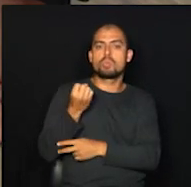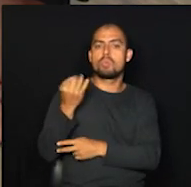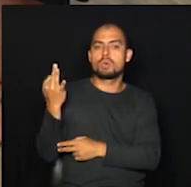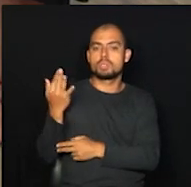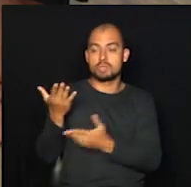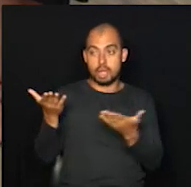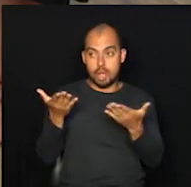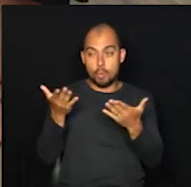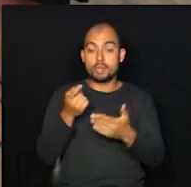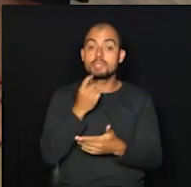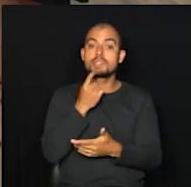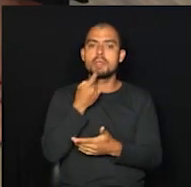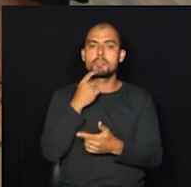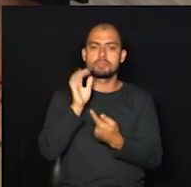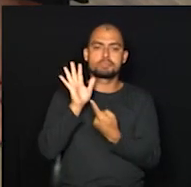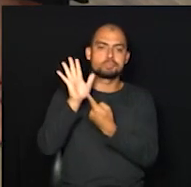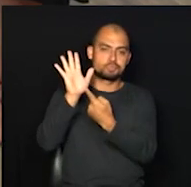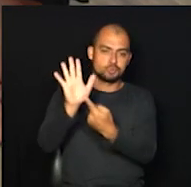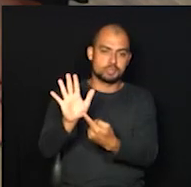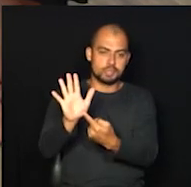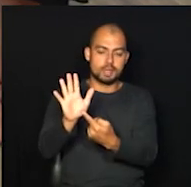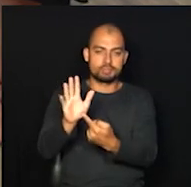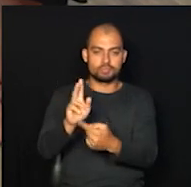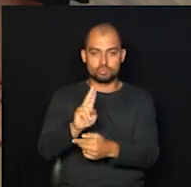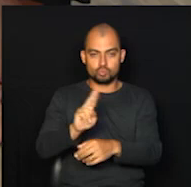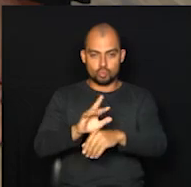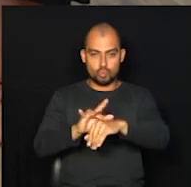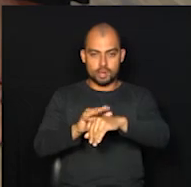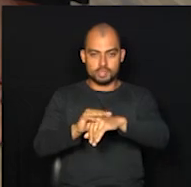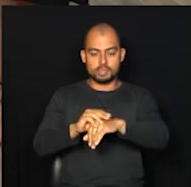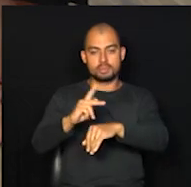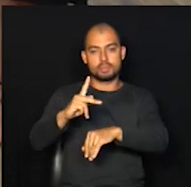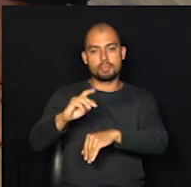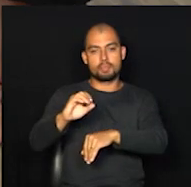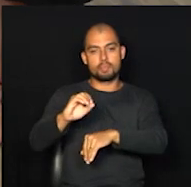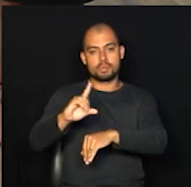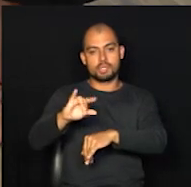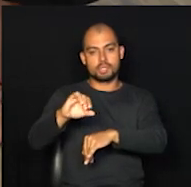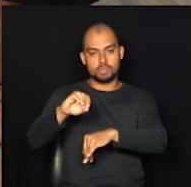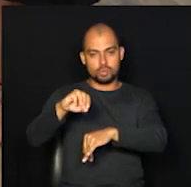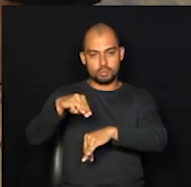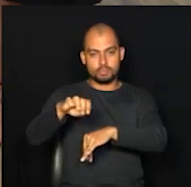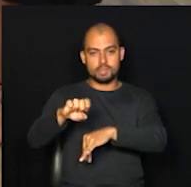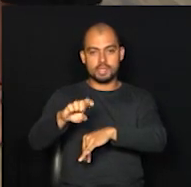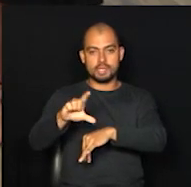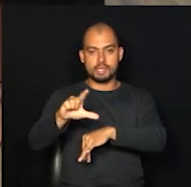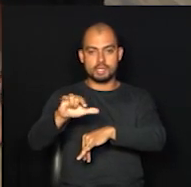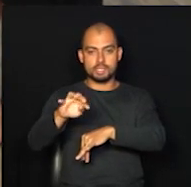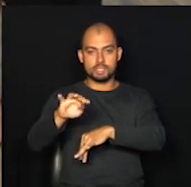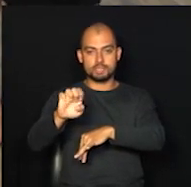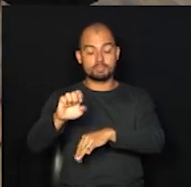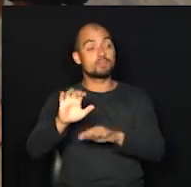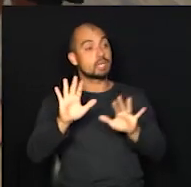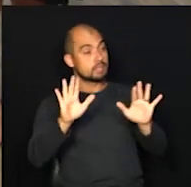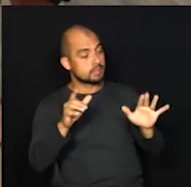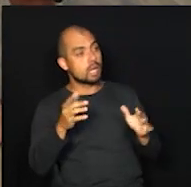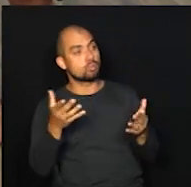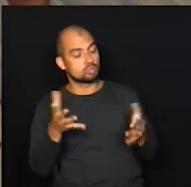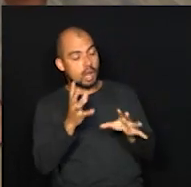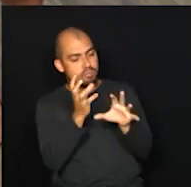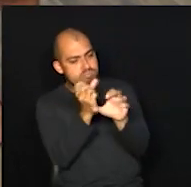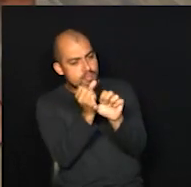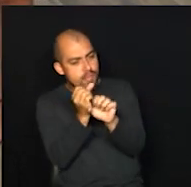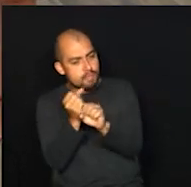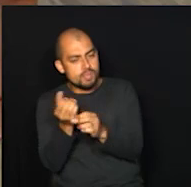cidade de Campinas em relação à poliomielite. Gabriel, o balanço foi feito no final da tarde desta segunda-feira e